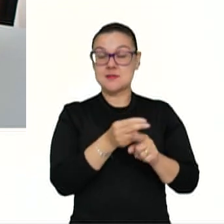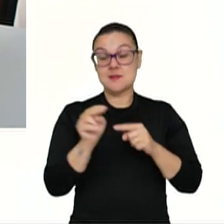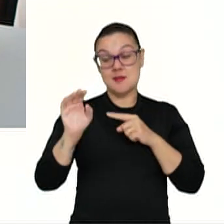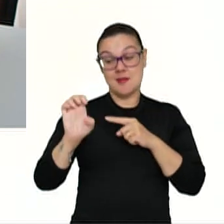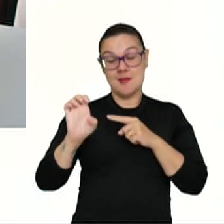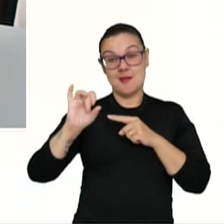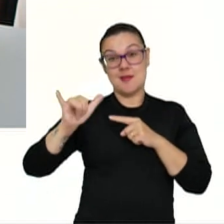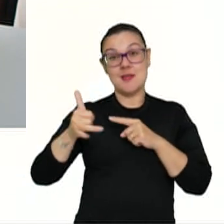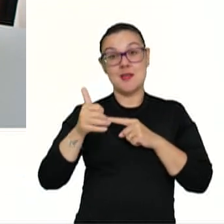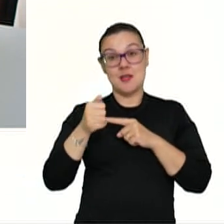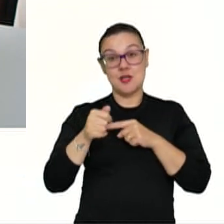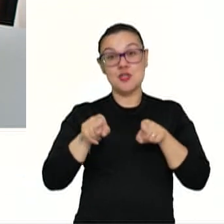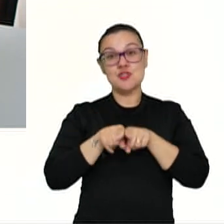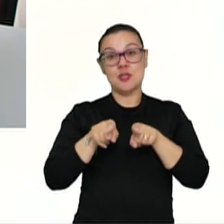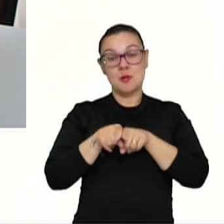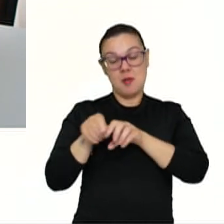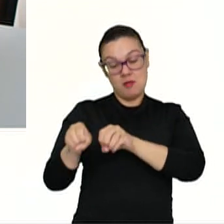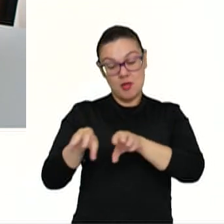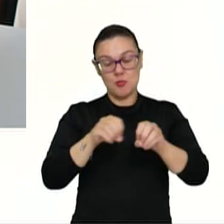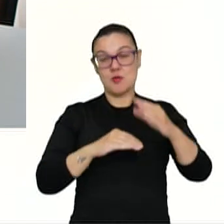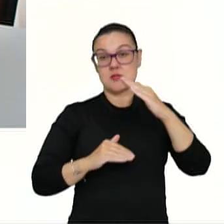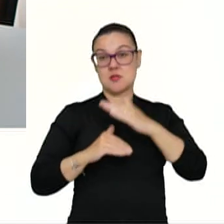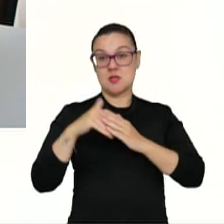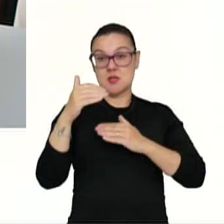EJA e educação profissional. Aí